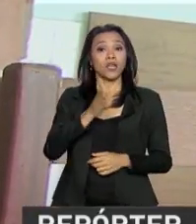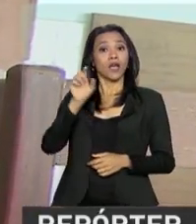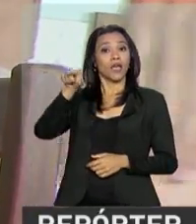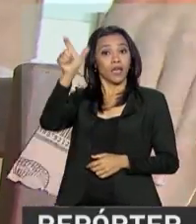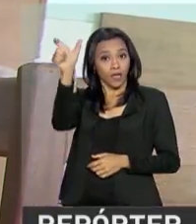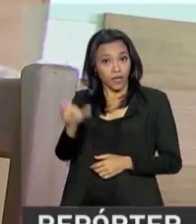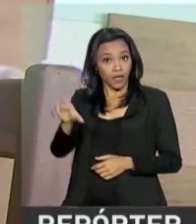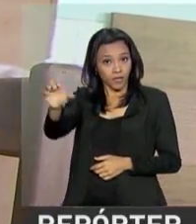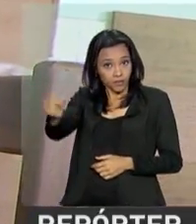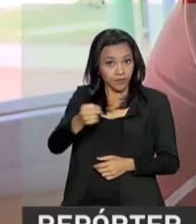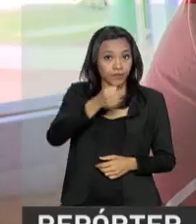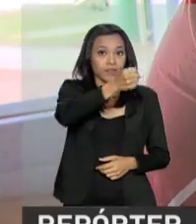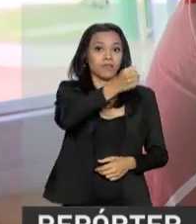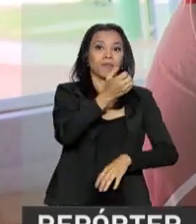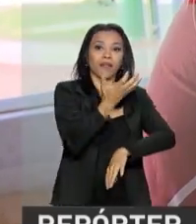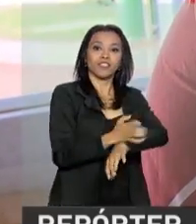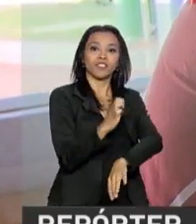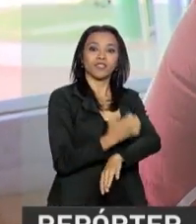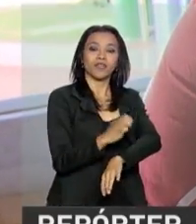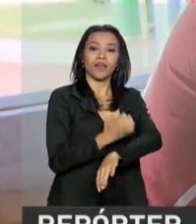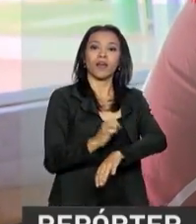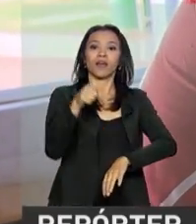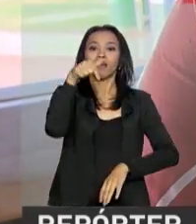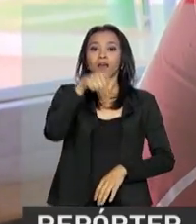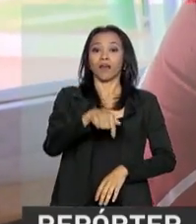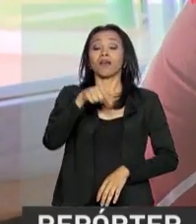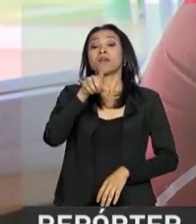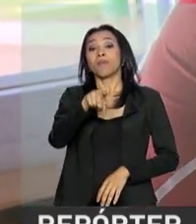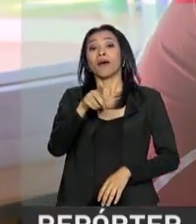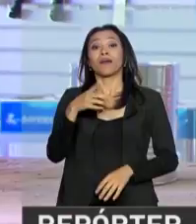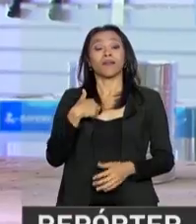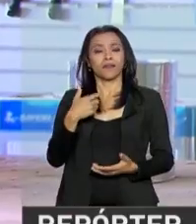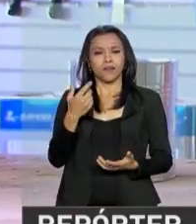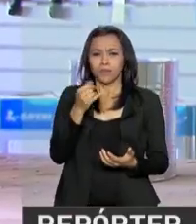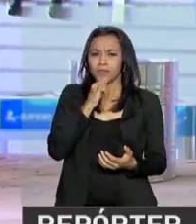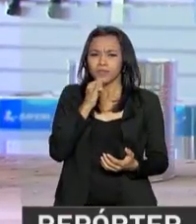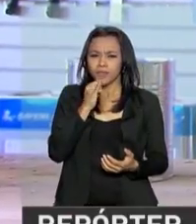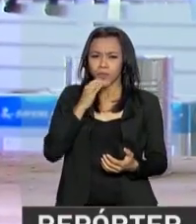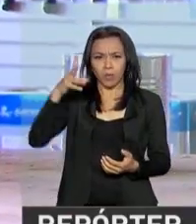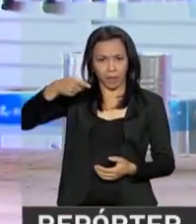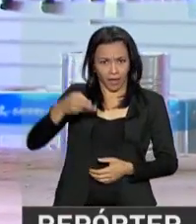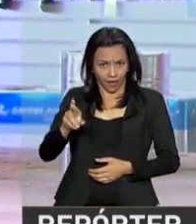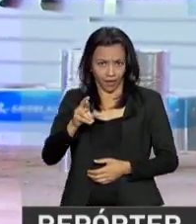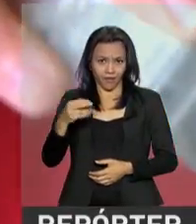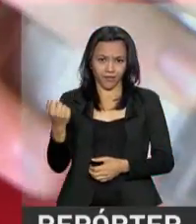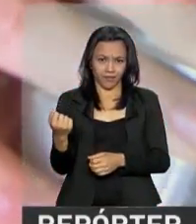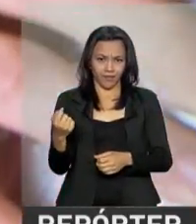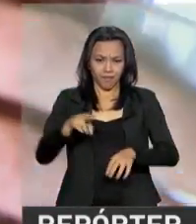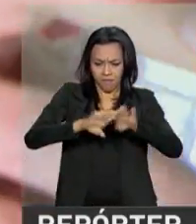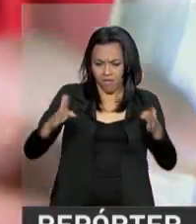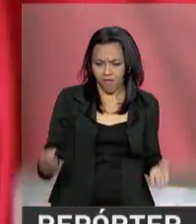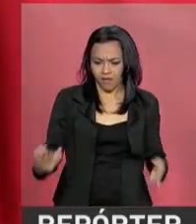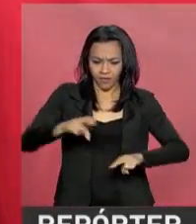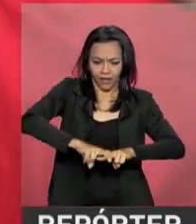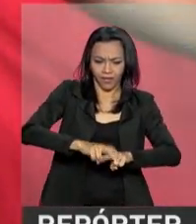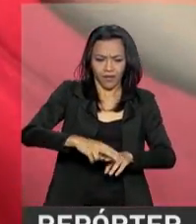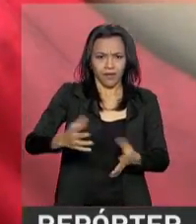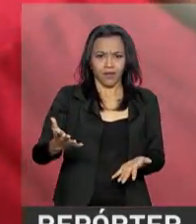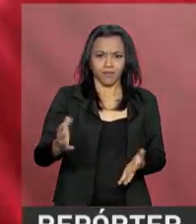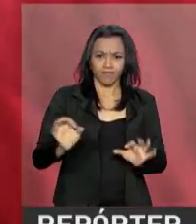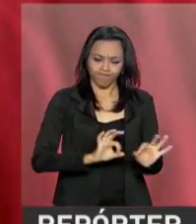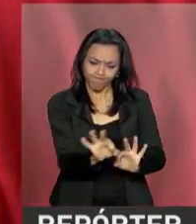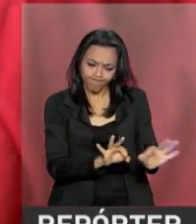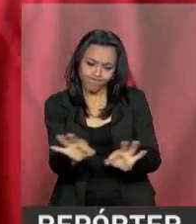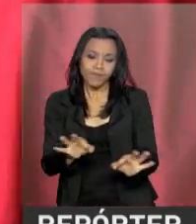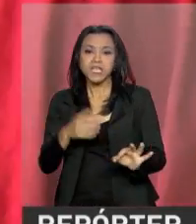para estagiar no IFB, restaurando móveis de instituições públicas, como a Presidência da República. Lucas ainda não decidiu o que vai